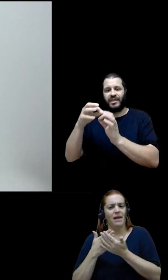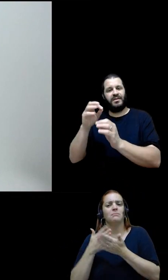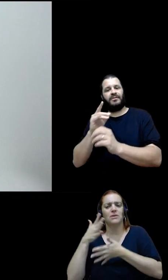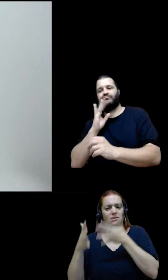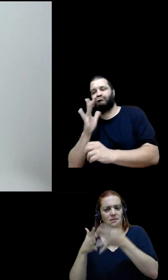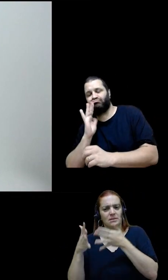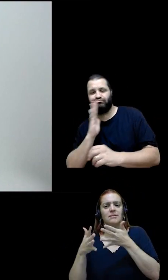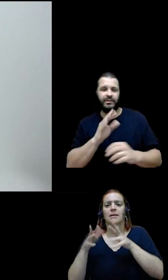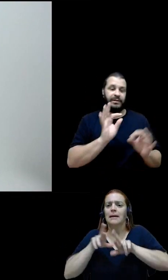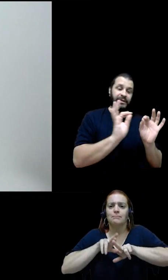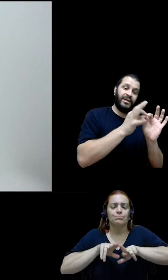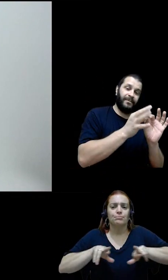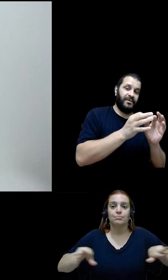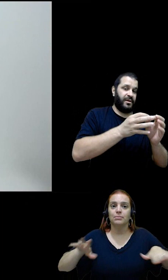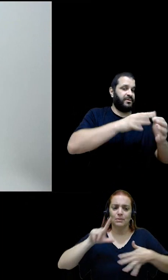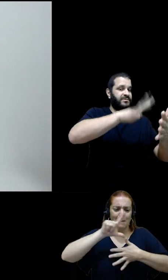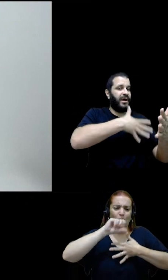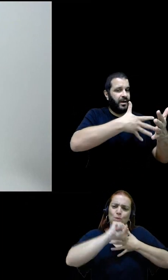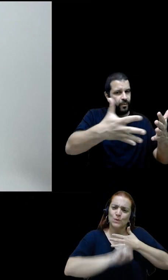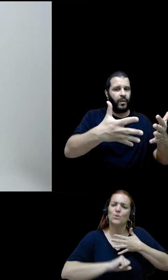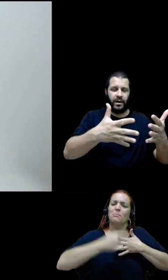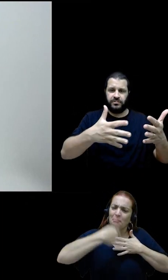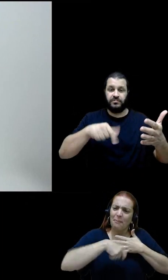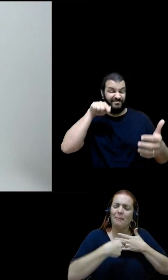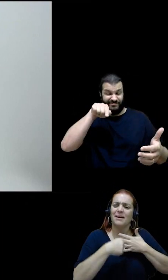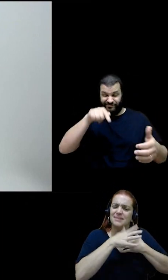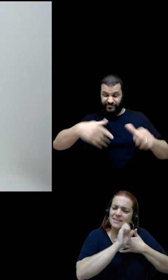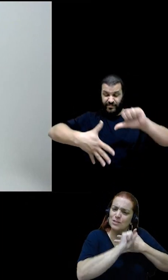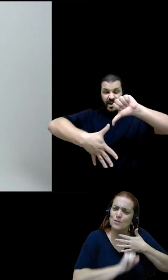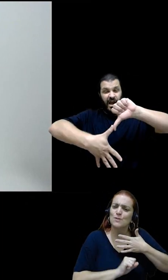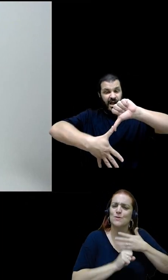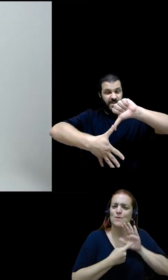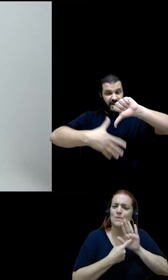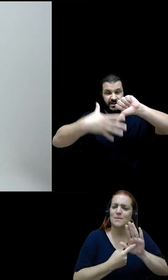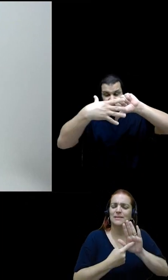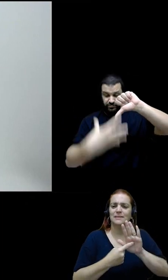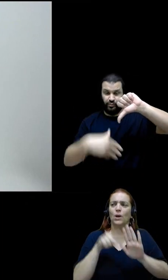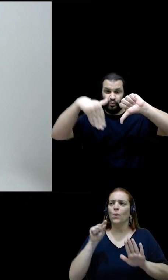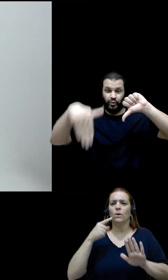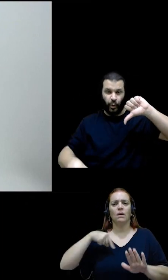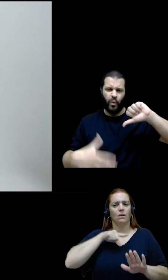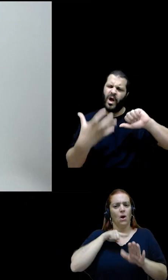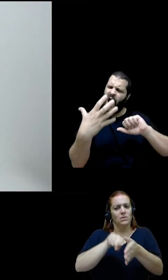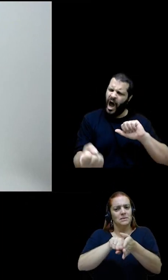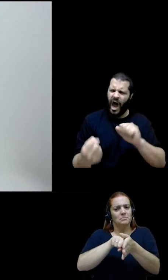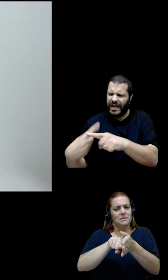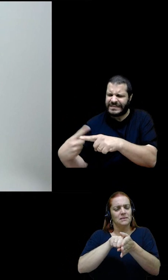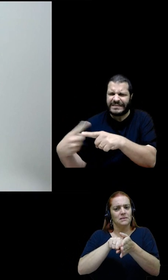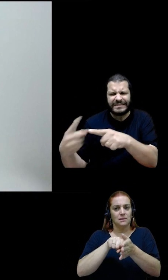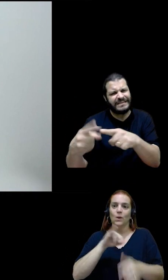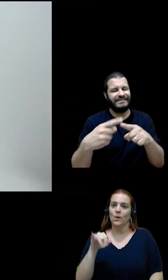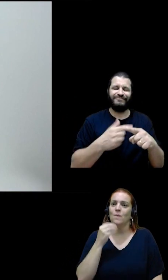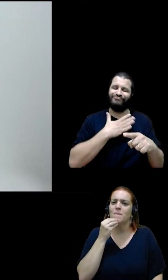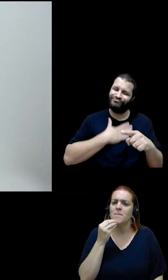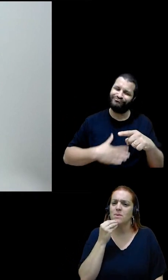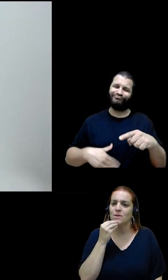que a gente poder aqui na América do Sul, poder mostrar um pouco a respeito do que a gente está produzindo, isso é uma